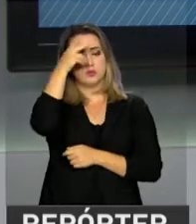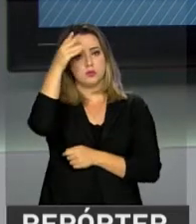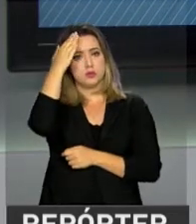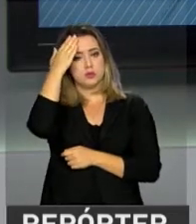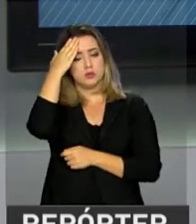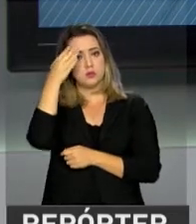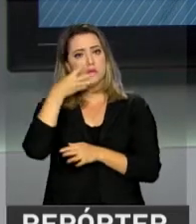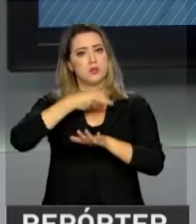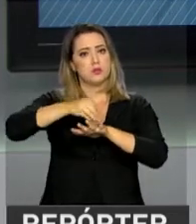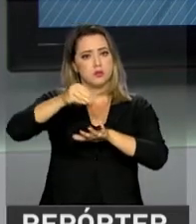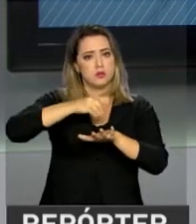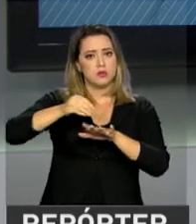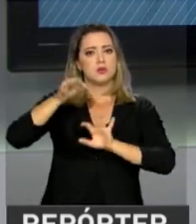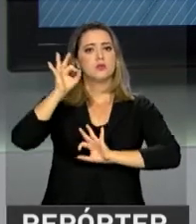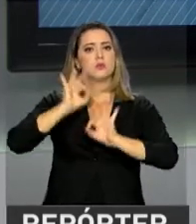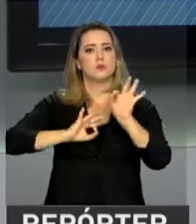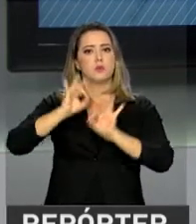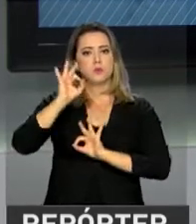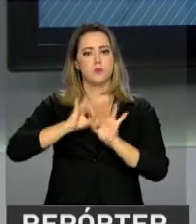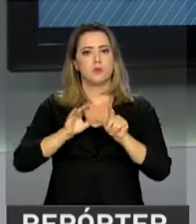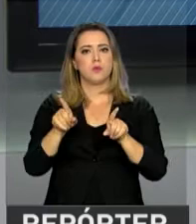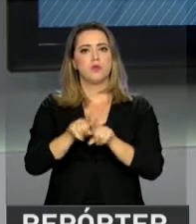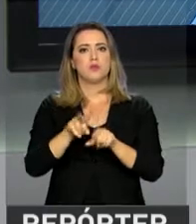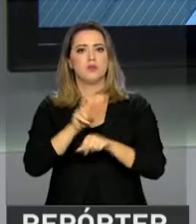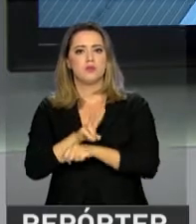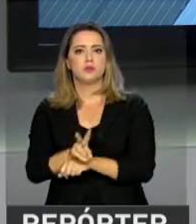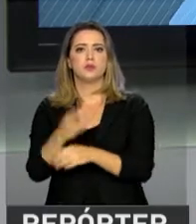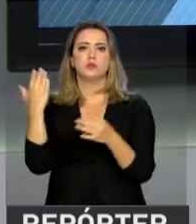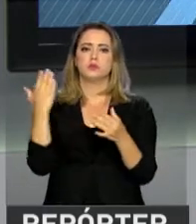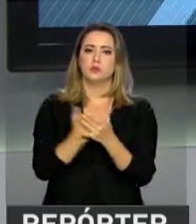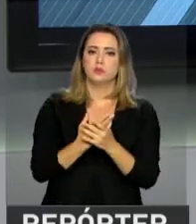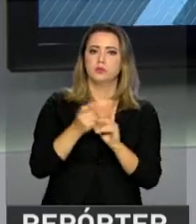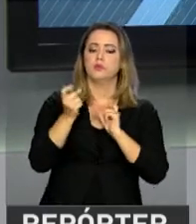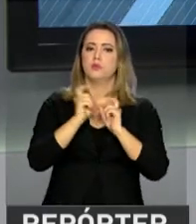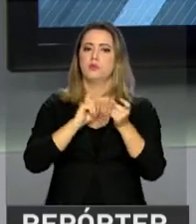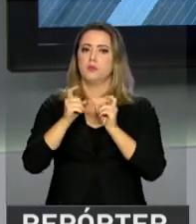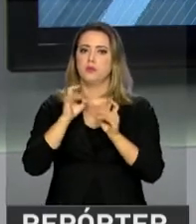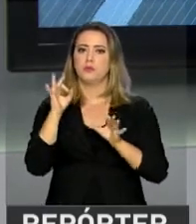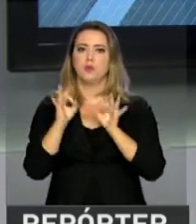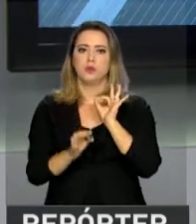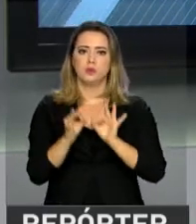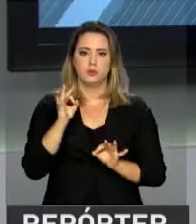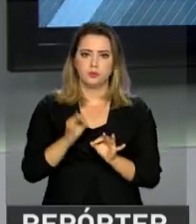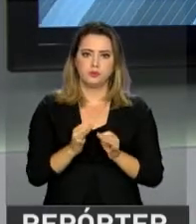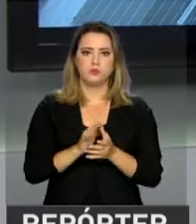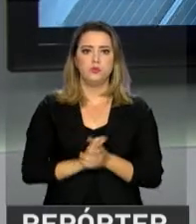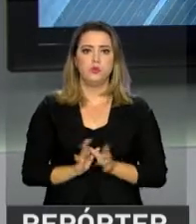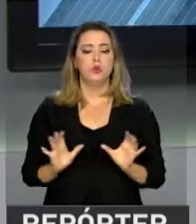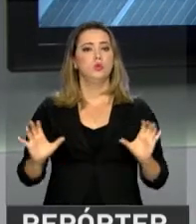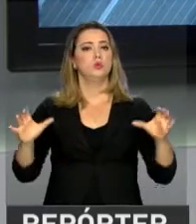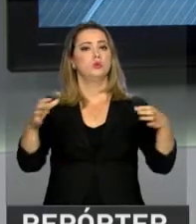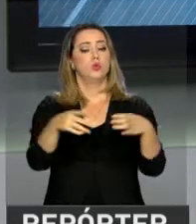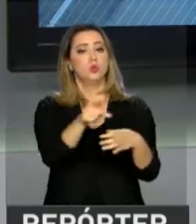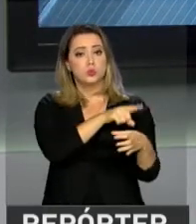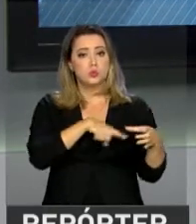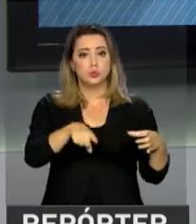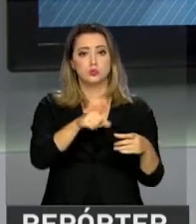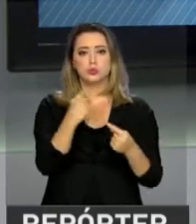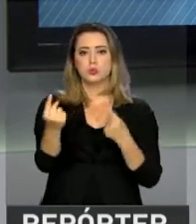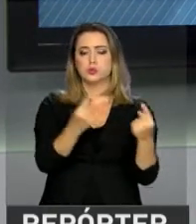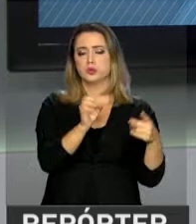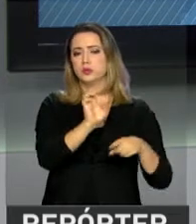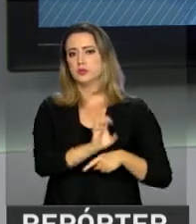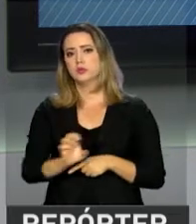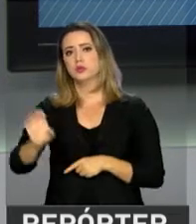acesso às informações necessárias para preparar a defesa em processos administrativos e judiciais os órgãos de cada